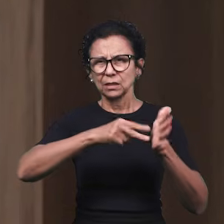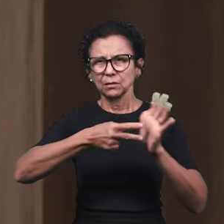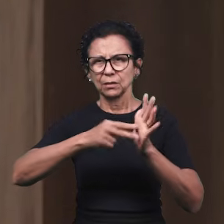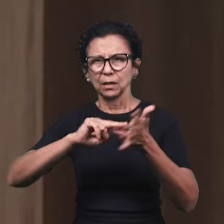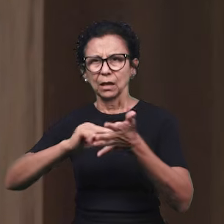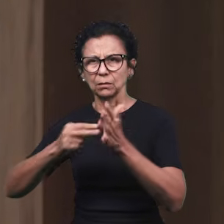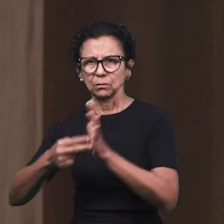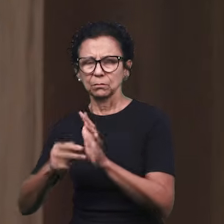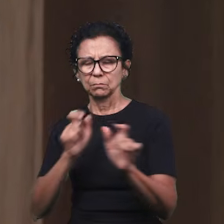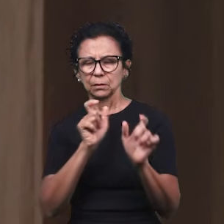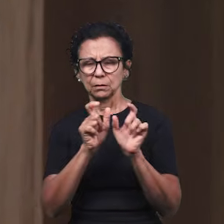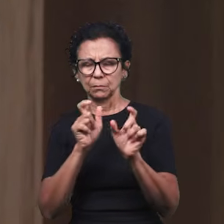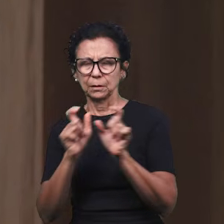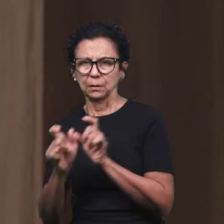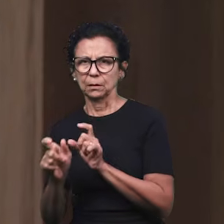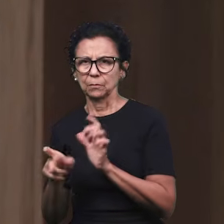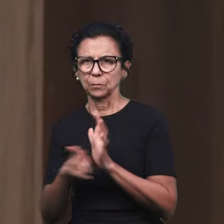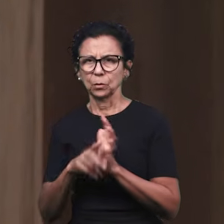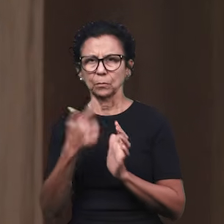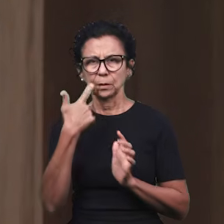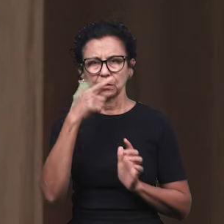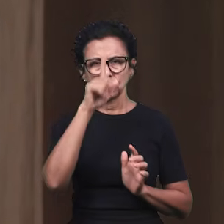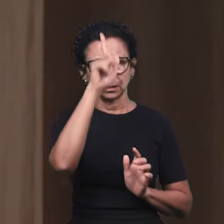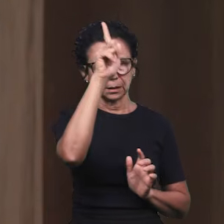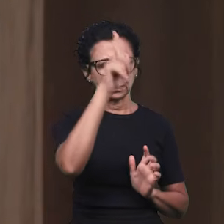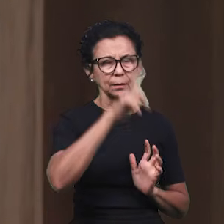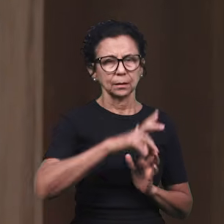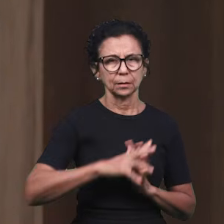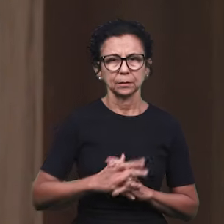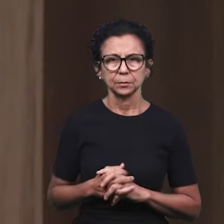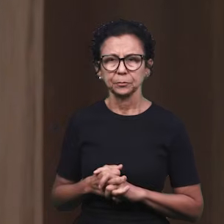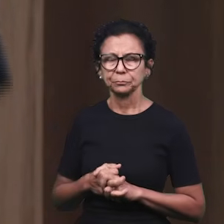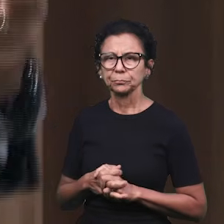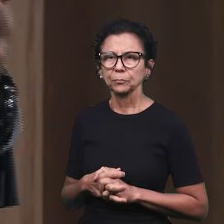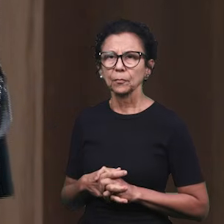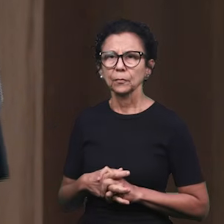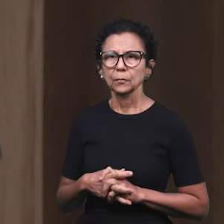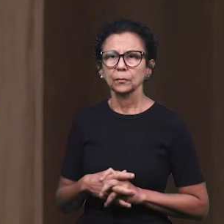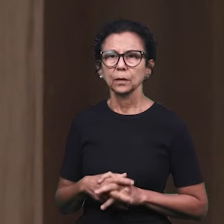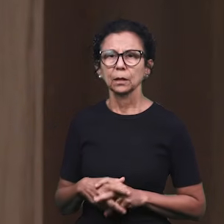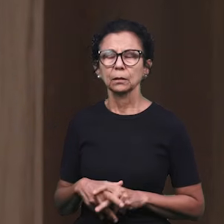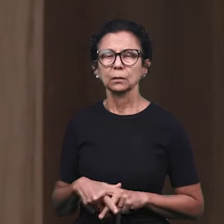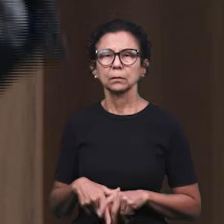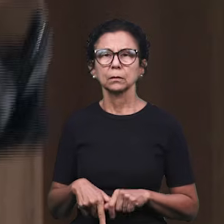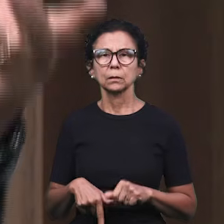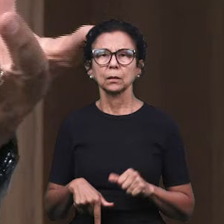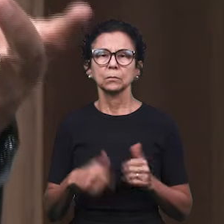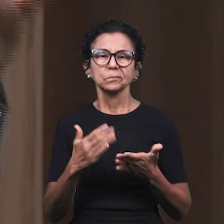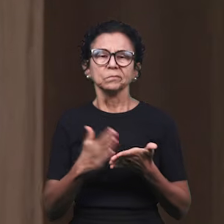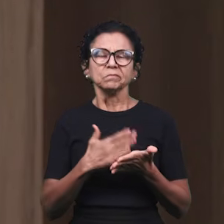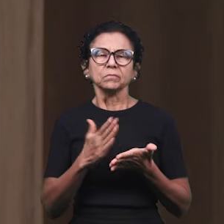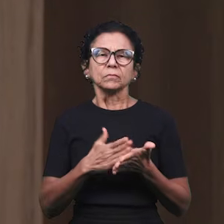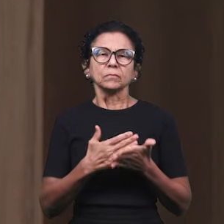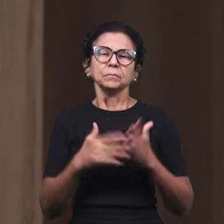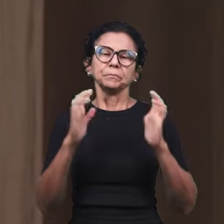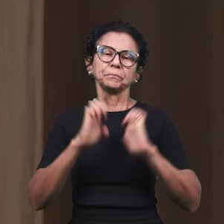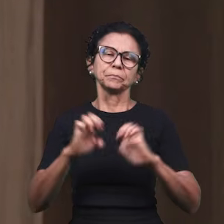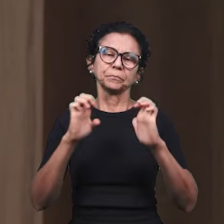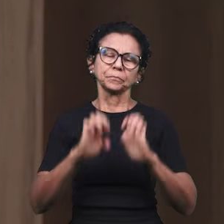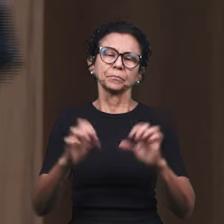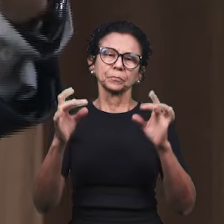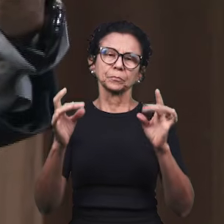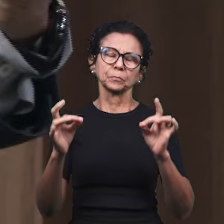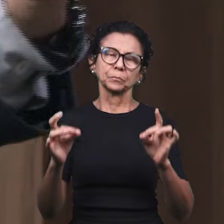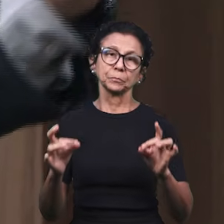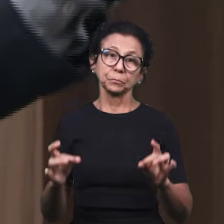Ele registra com minúcias a vida e reconstrói com minúcias